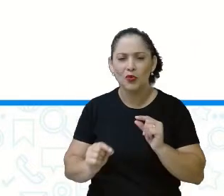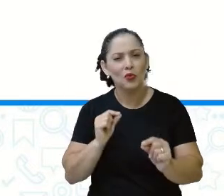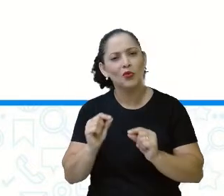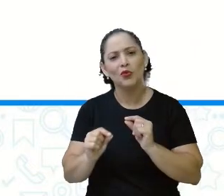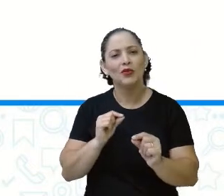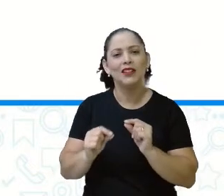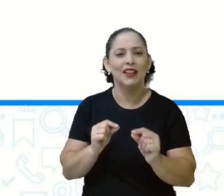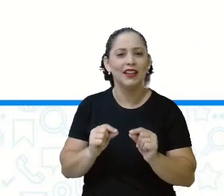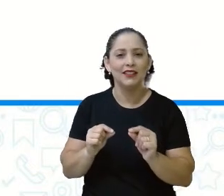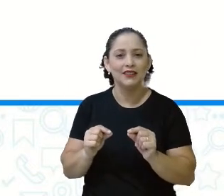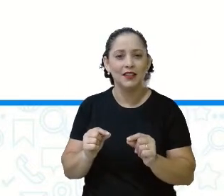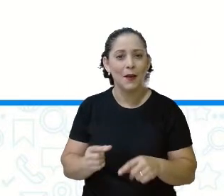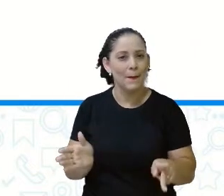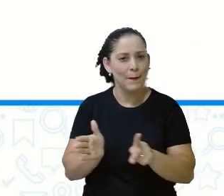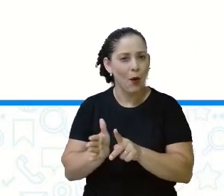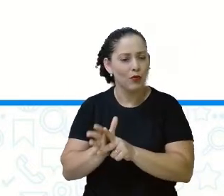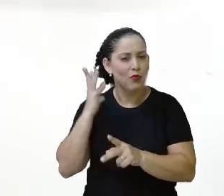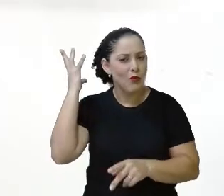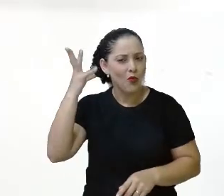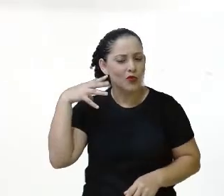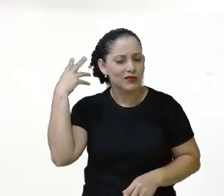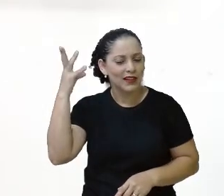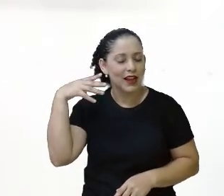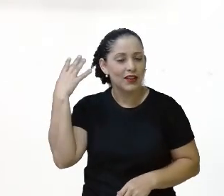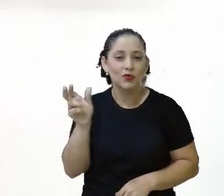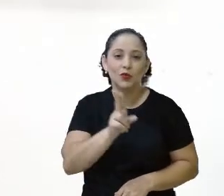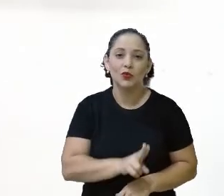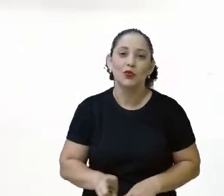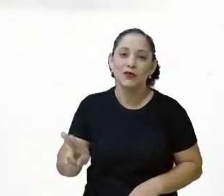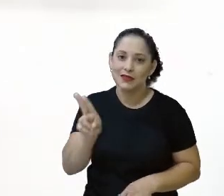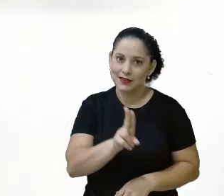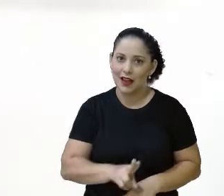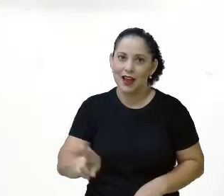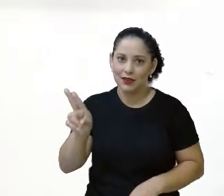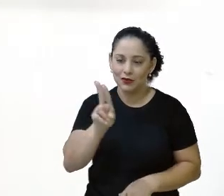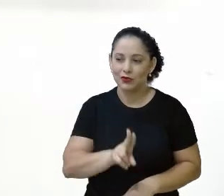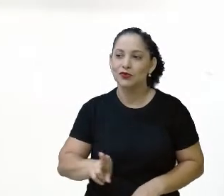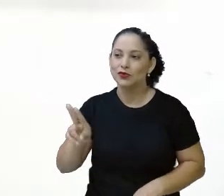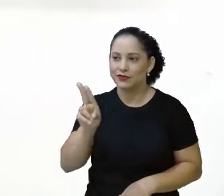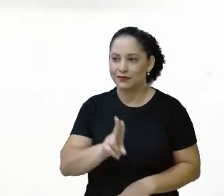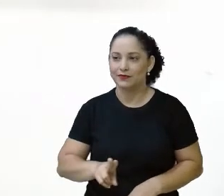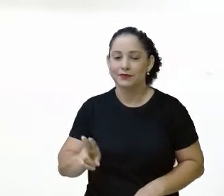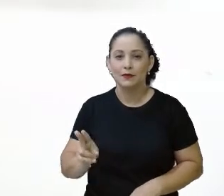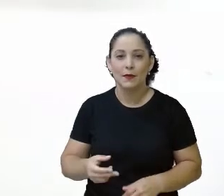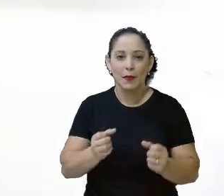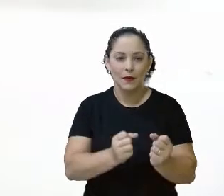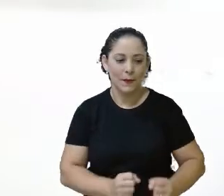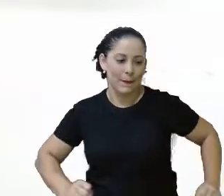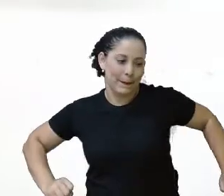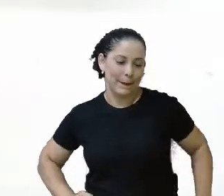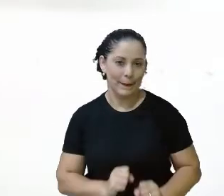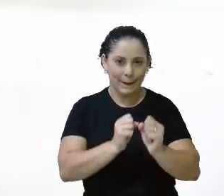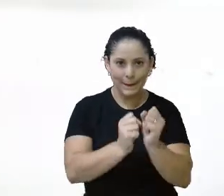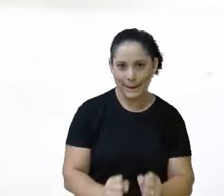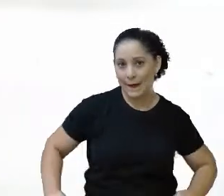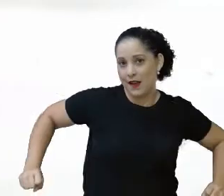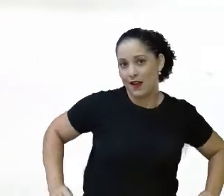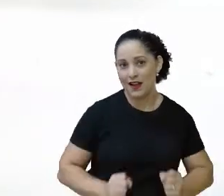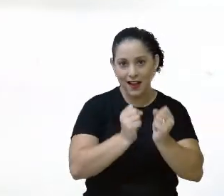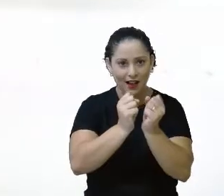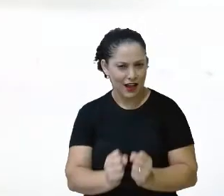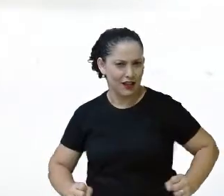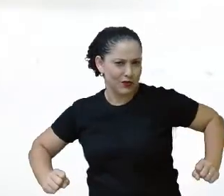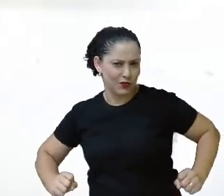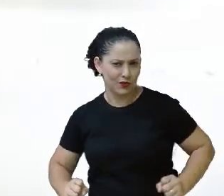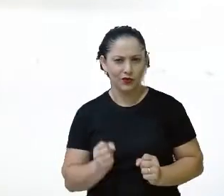são instrumentos musicais usados no maracatu. Vocês já viram